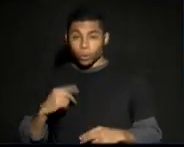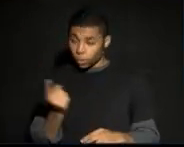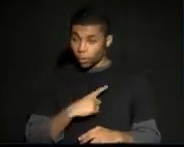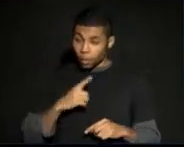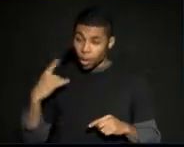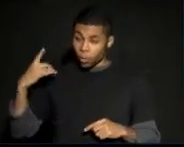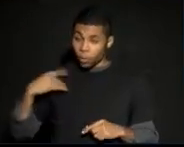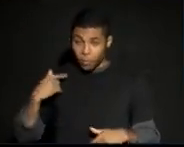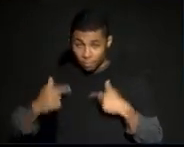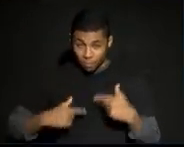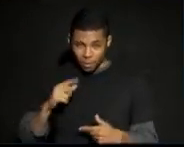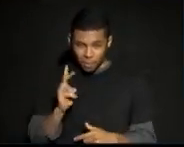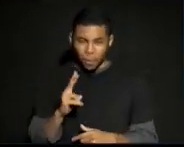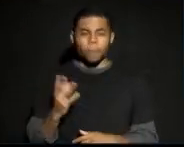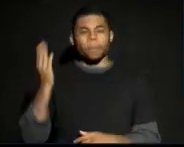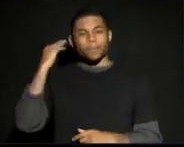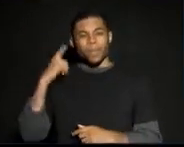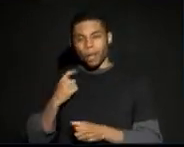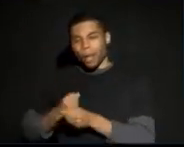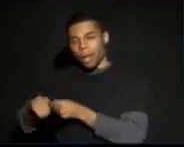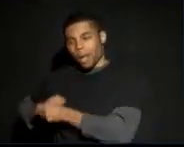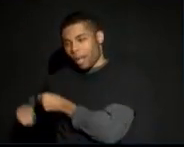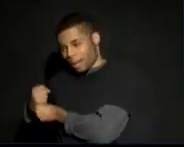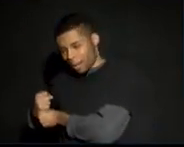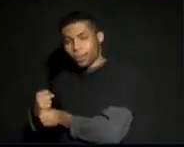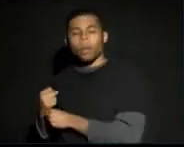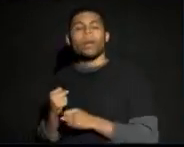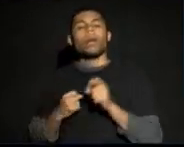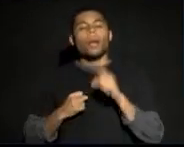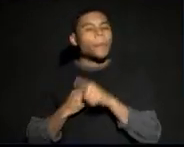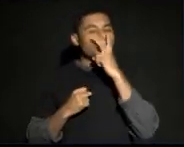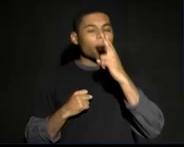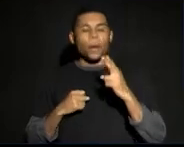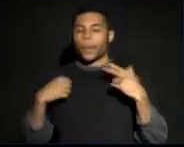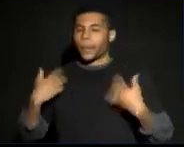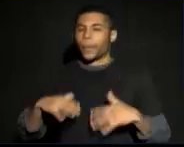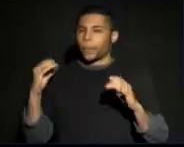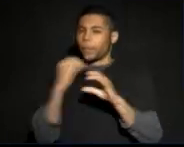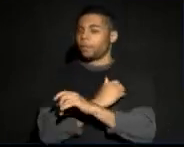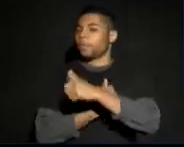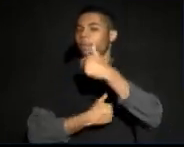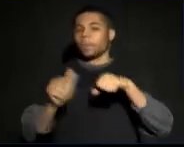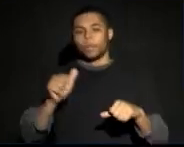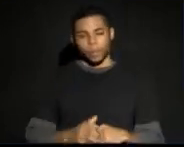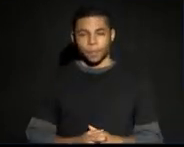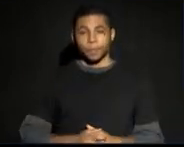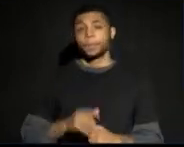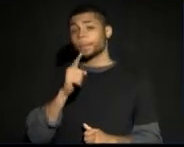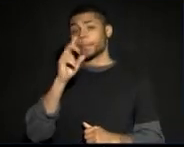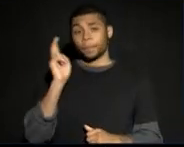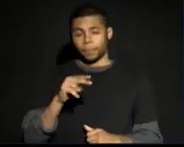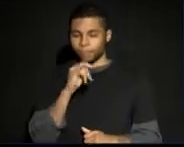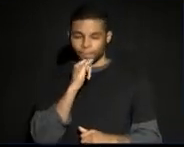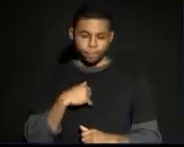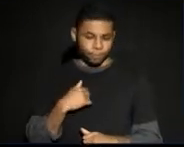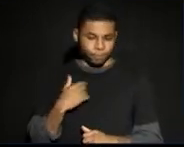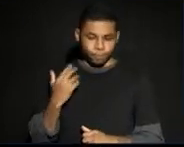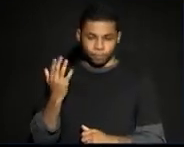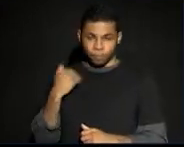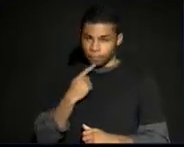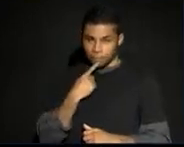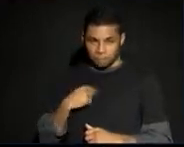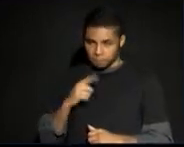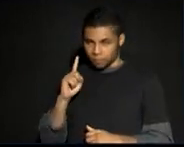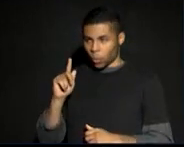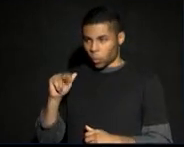que a gente tem para trabalhar e teve esses anos todos é algo totalmente transformacional Sim a gente nunca recebeu eu pelo menos